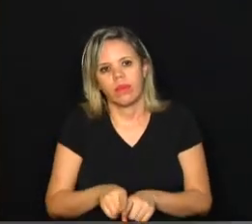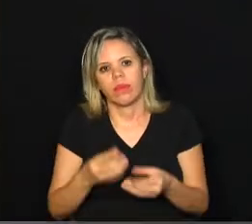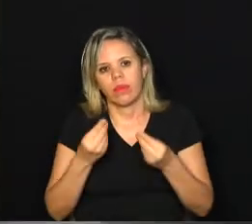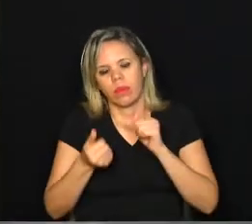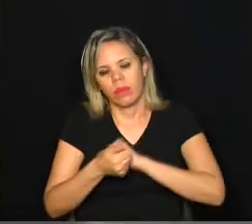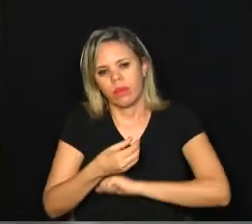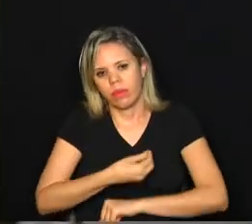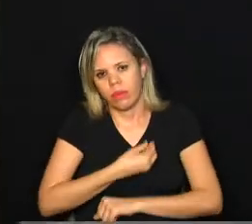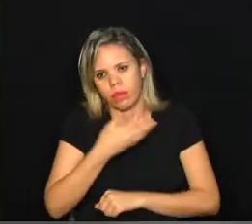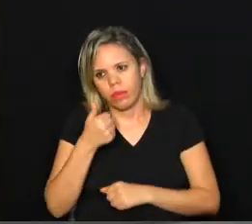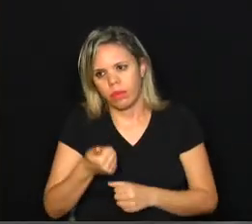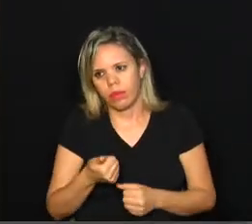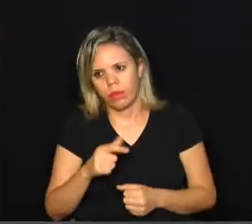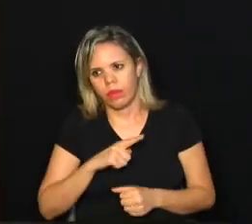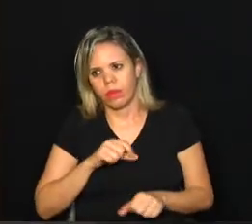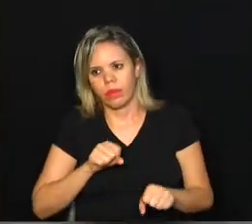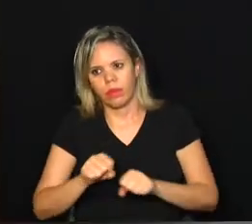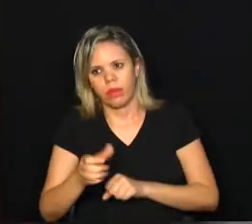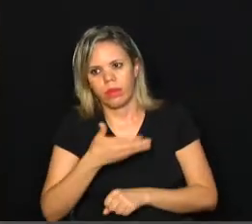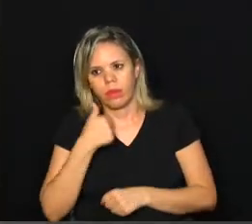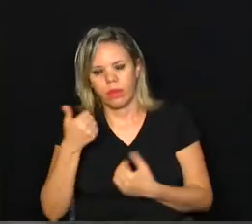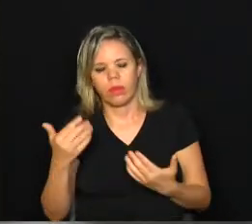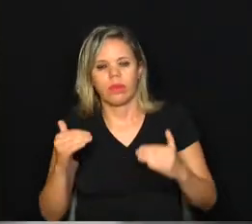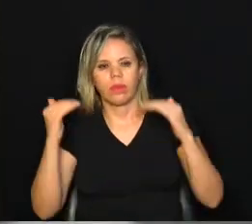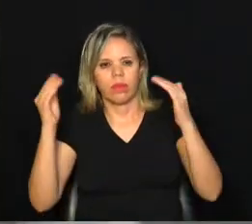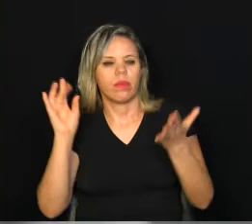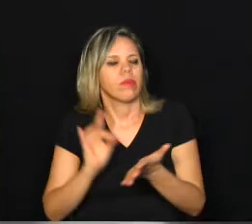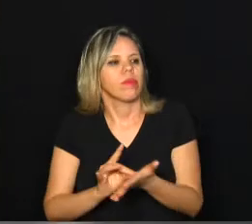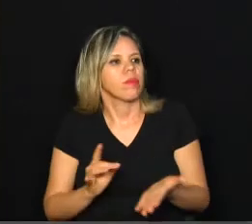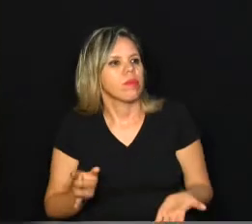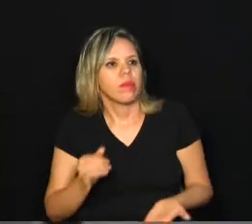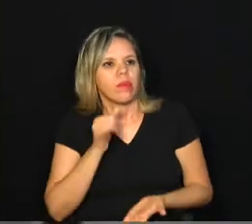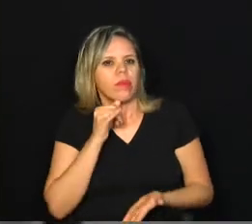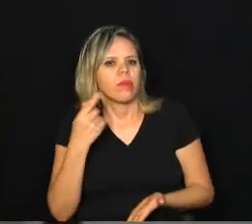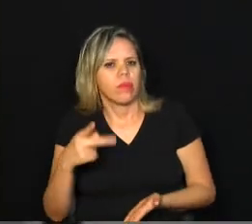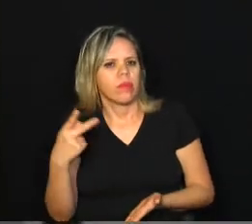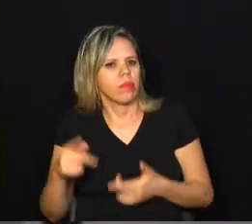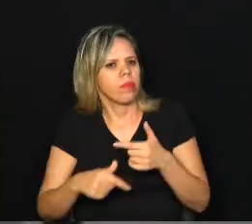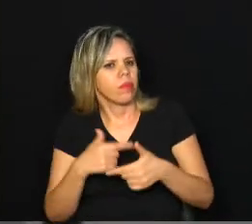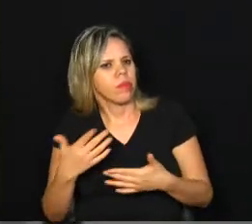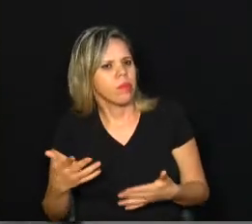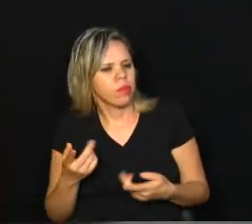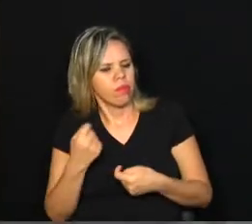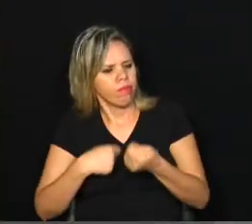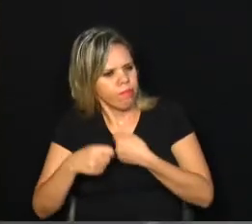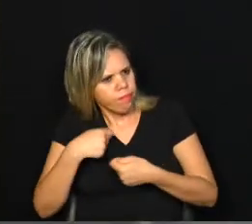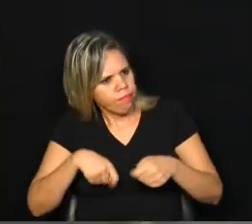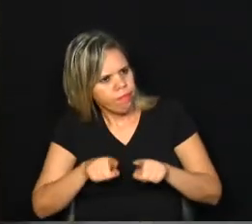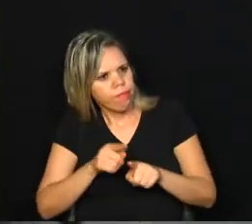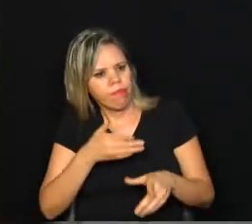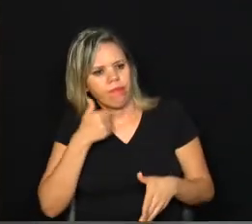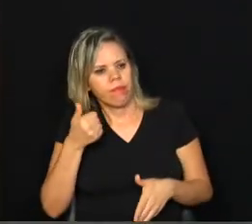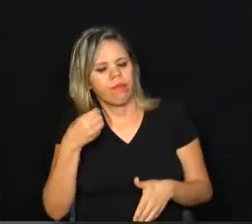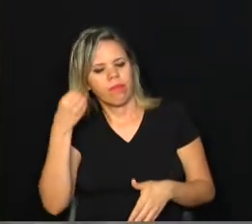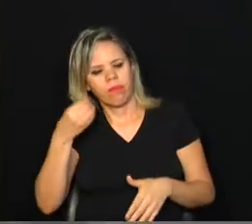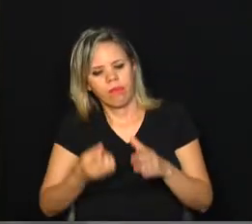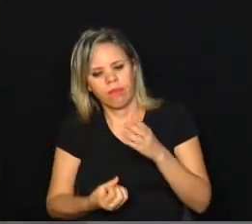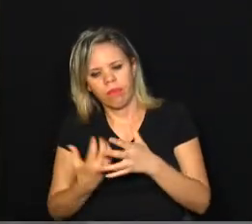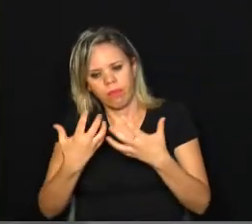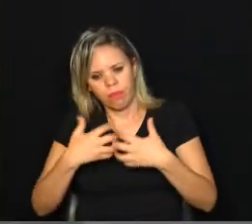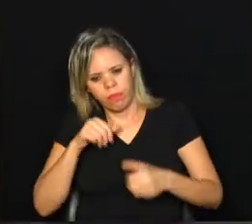de vida melhor, ter uma formação melhor, maior eficiência nos seus negócios, melhor eficiência na geração,